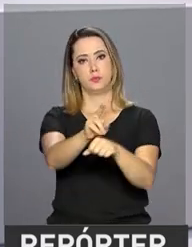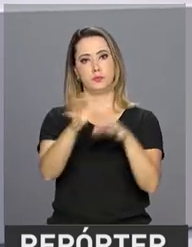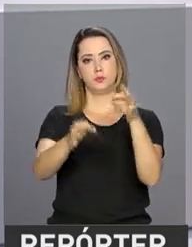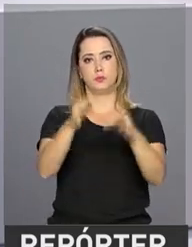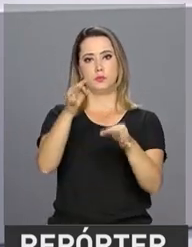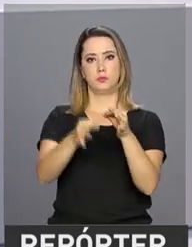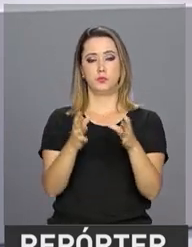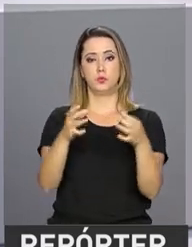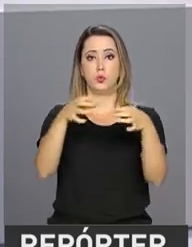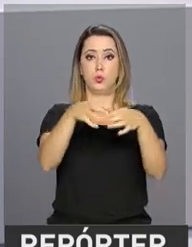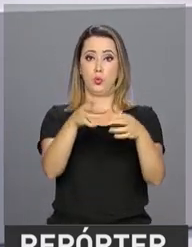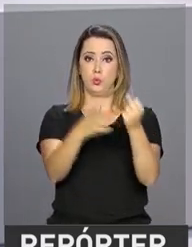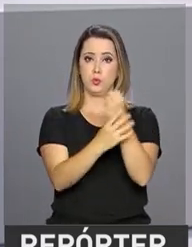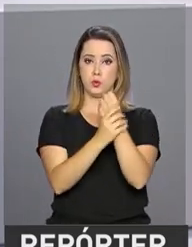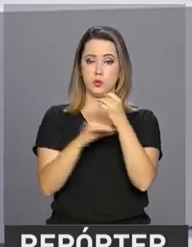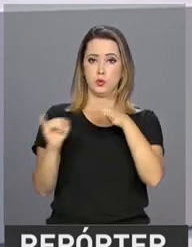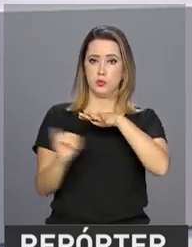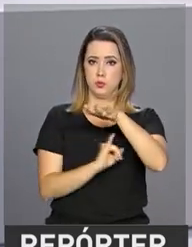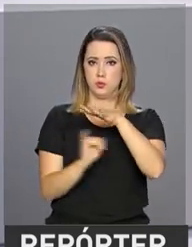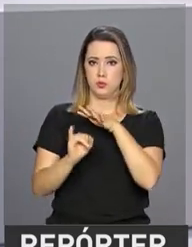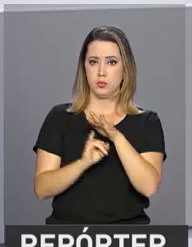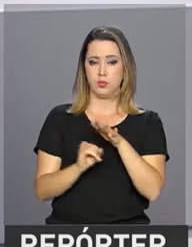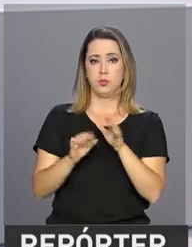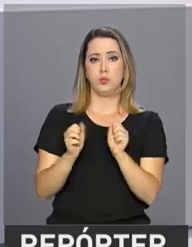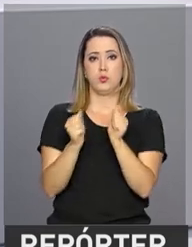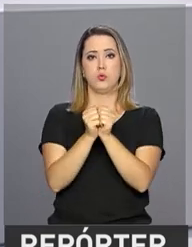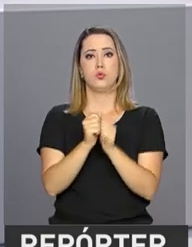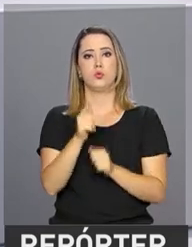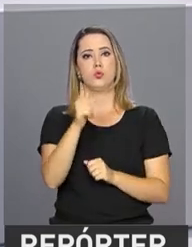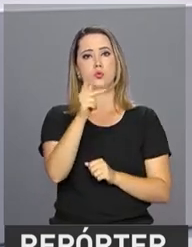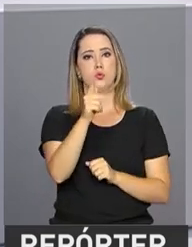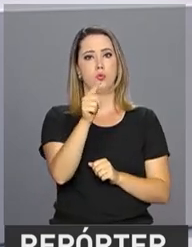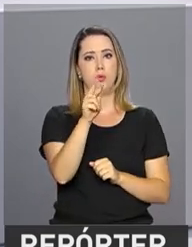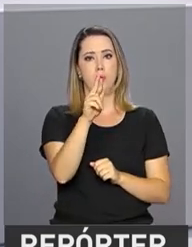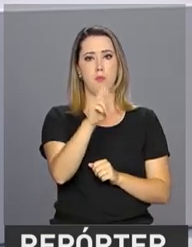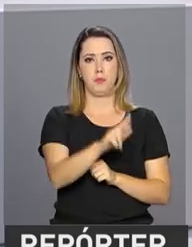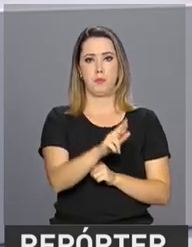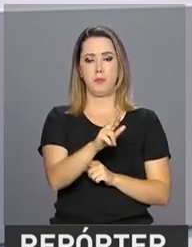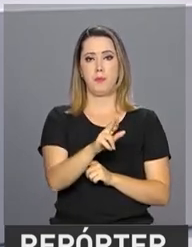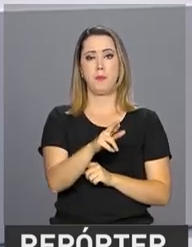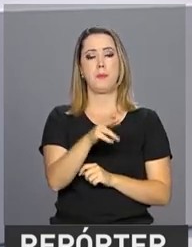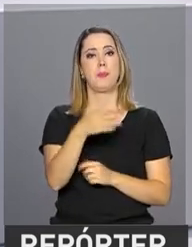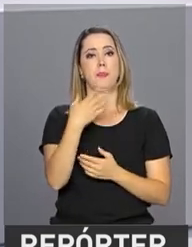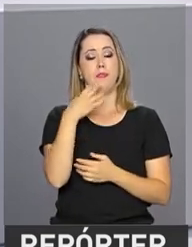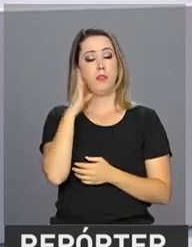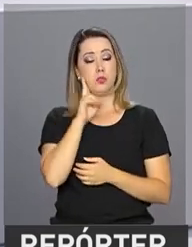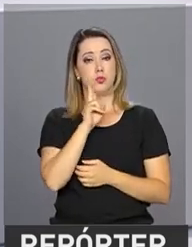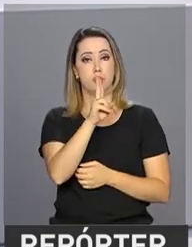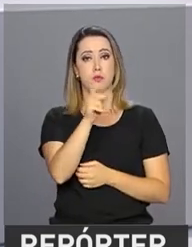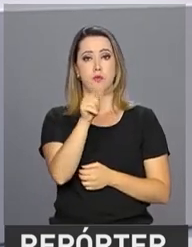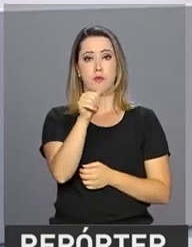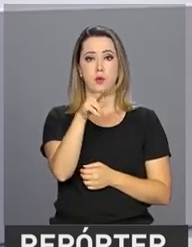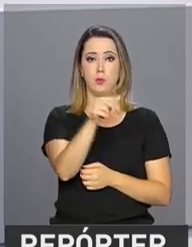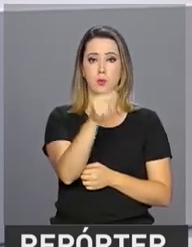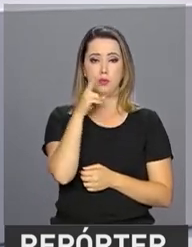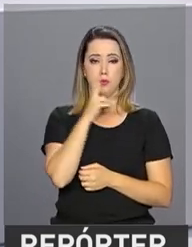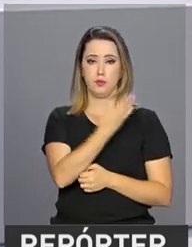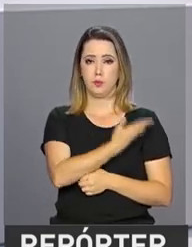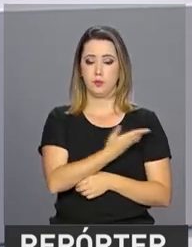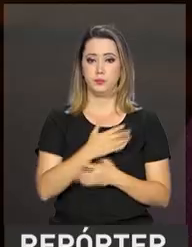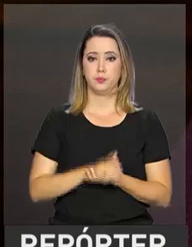justiça e do gabinete de segurança institucional com a procuradora geral da república a repórter luana karen acompanhou a